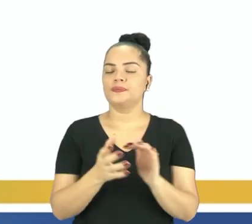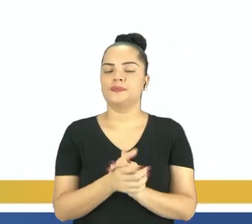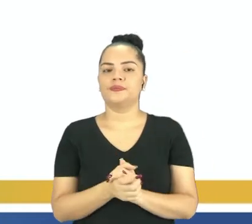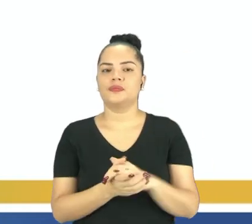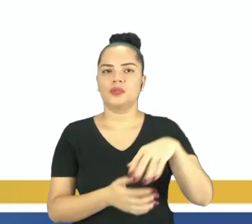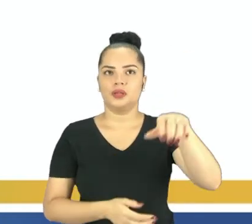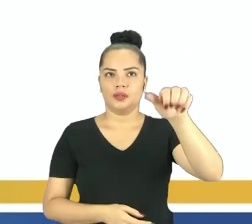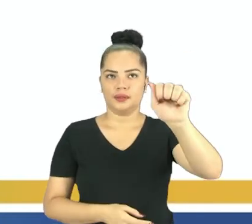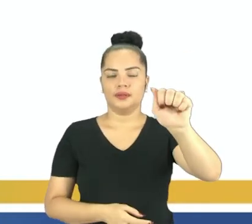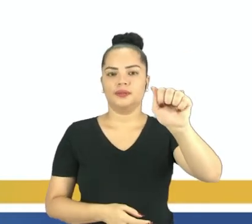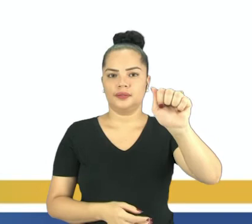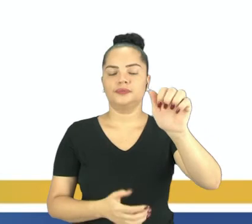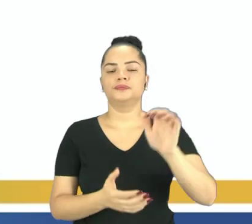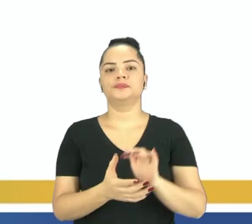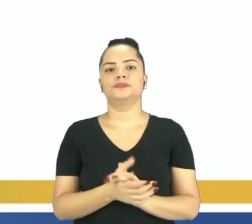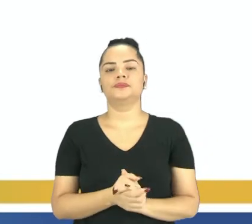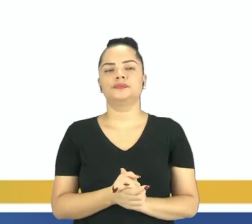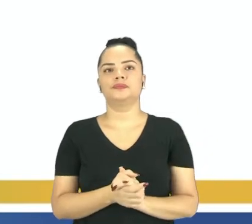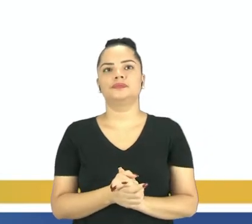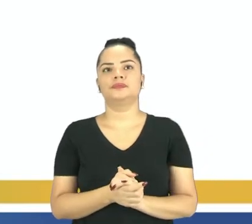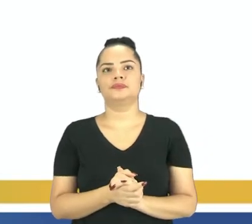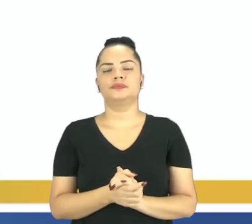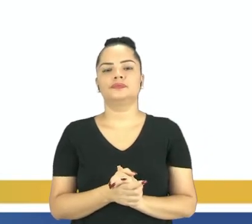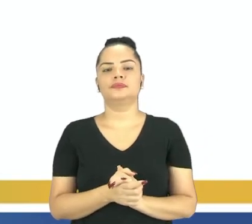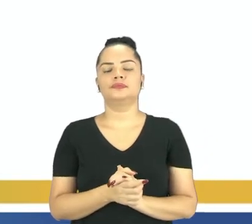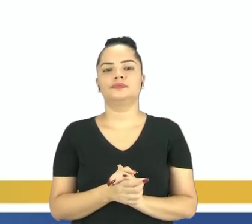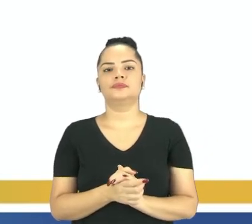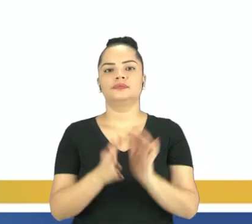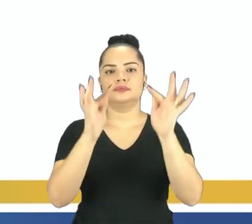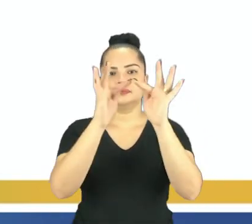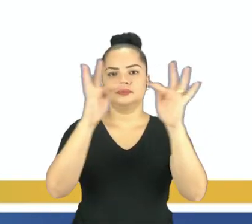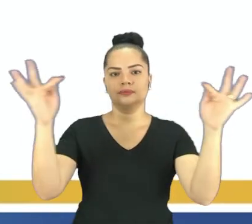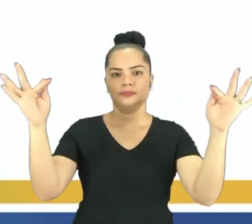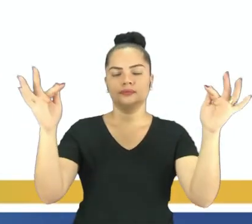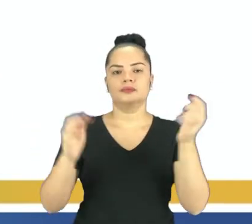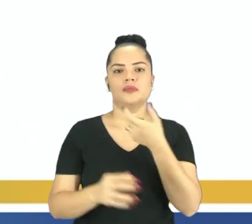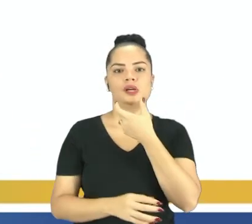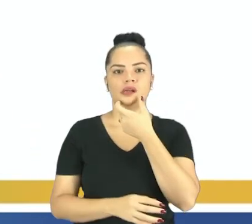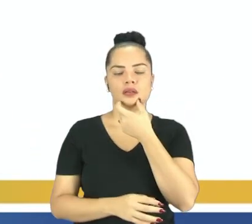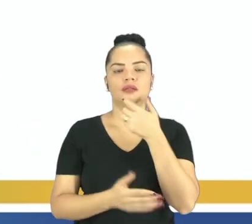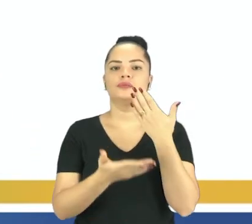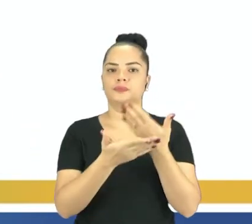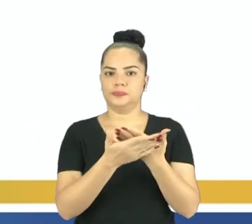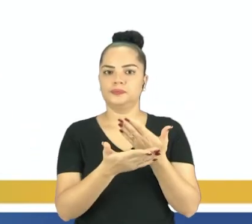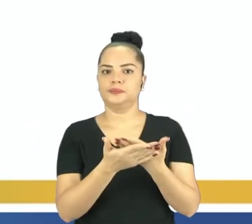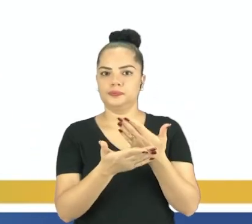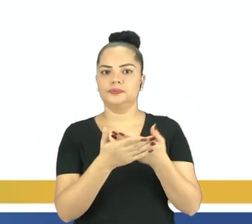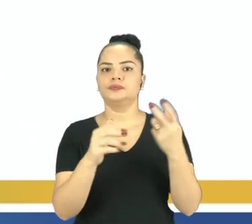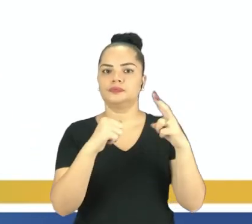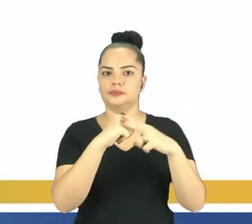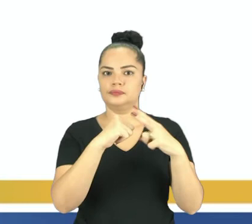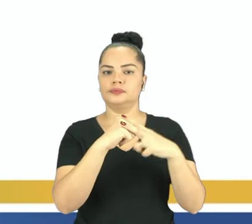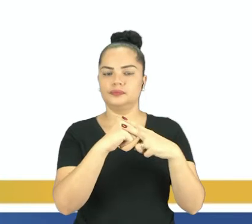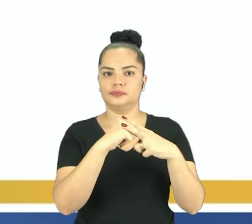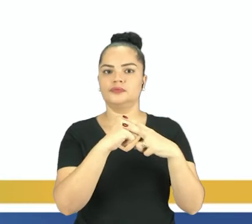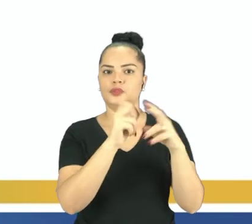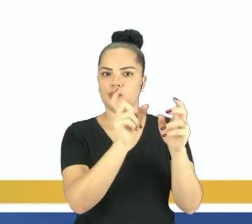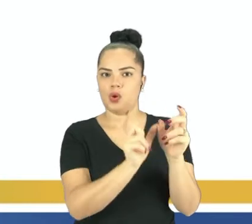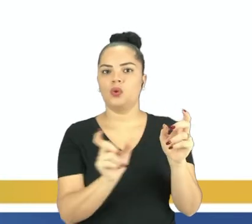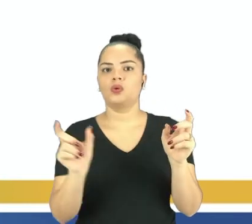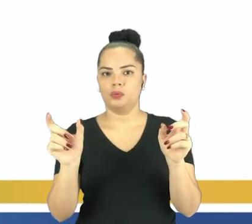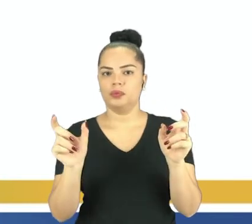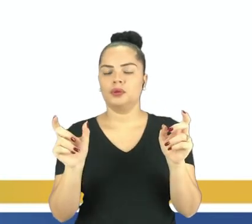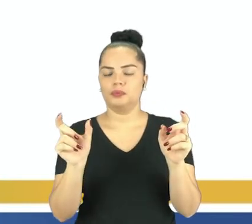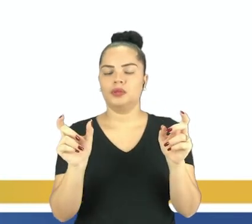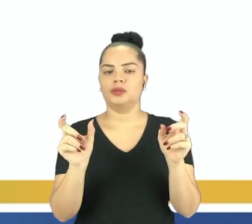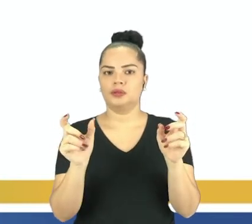A nós temos to study for the test. To study é o verbo estudar e o complemento para o teste.